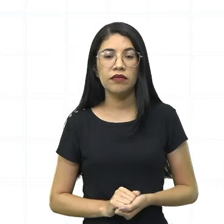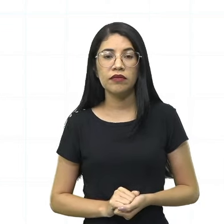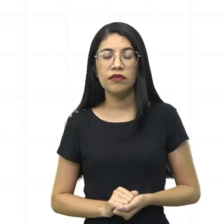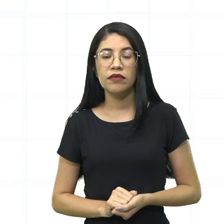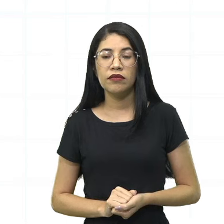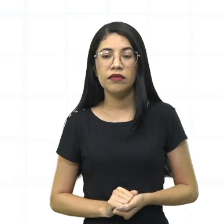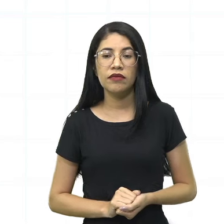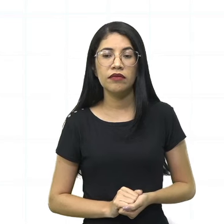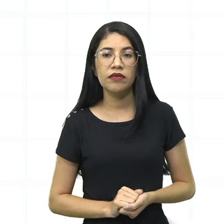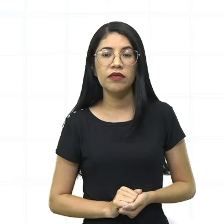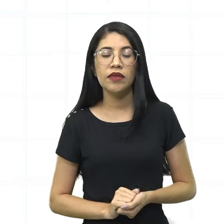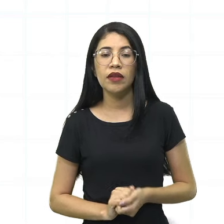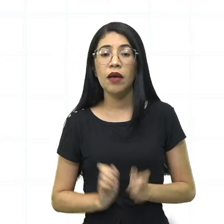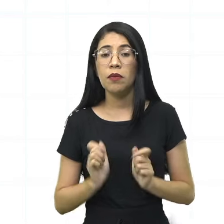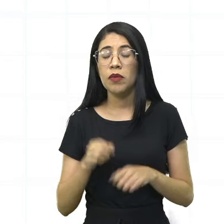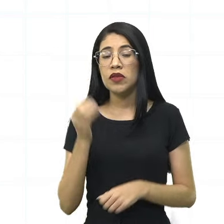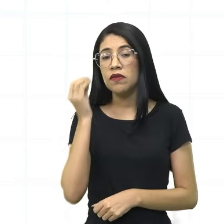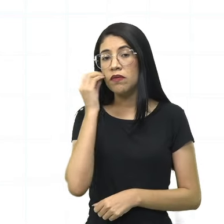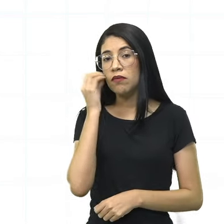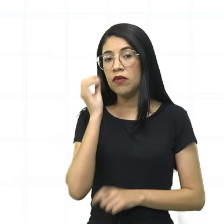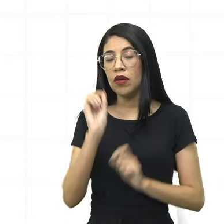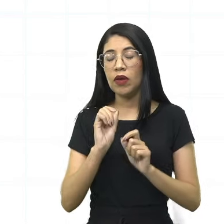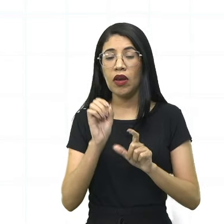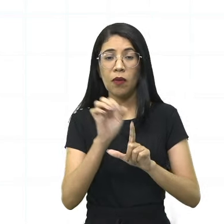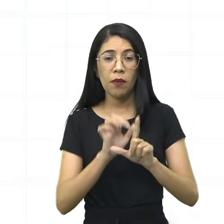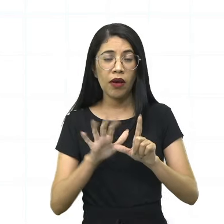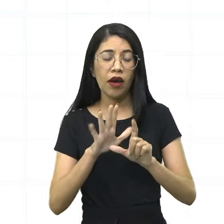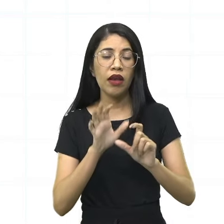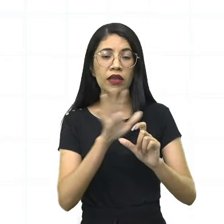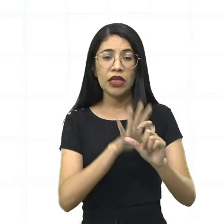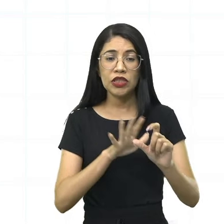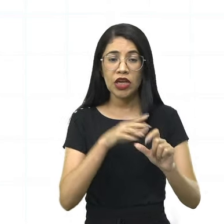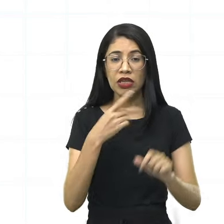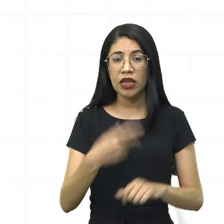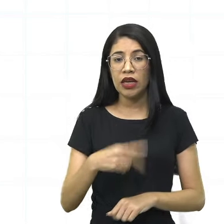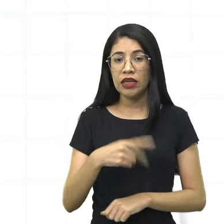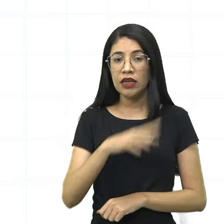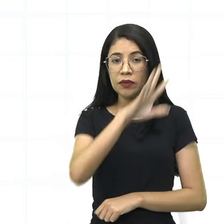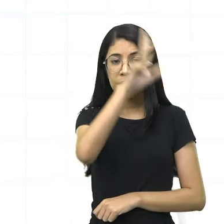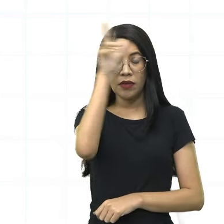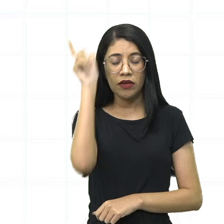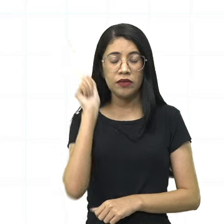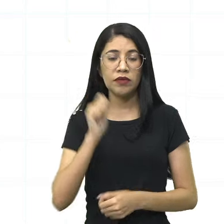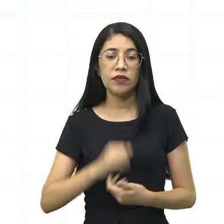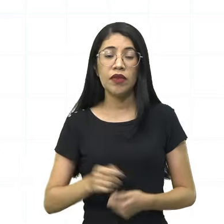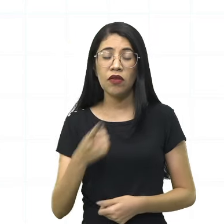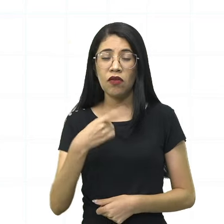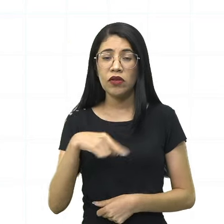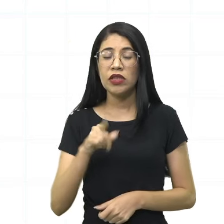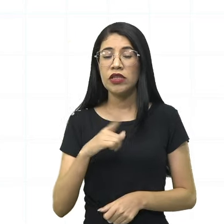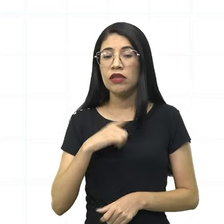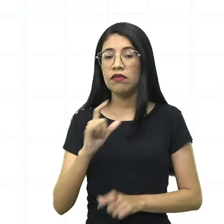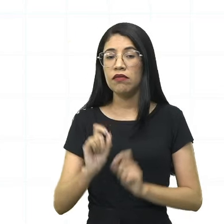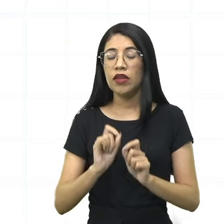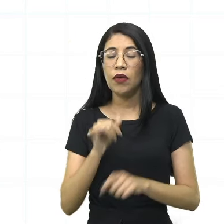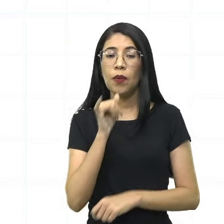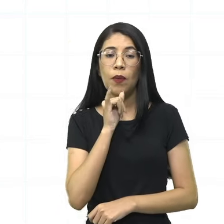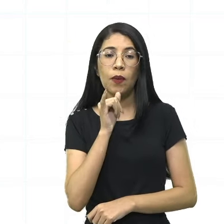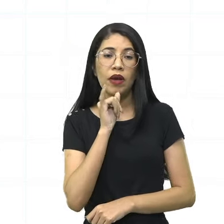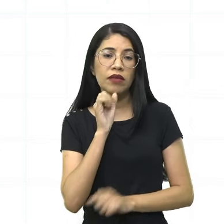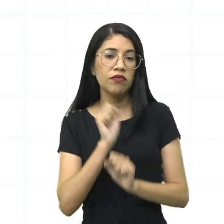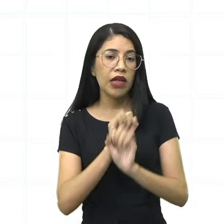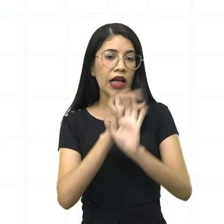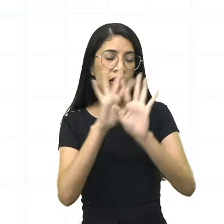acessar, né, esse QR Code para a gente ver, então, uma charge local, né? E aí vocês teriam aí um exemplo